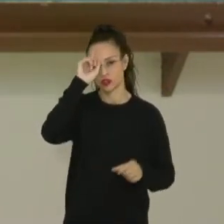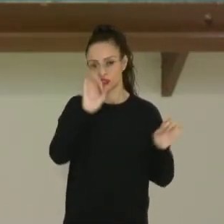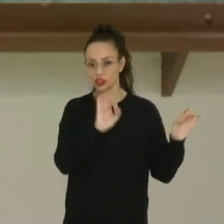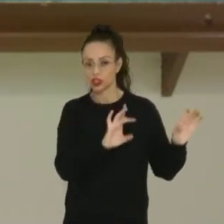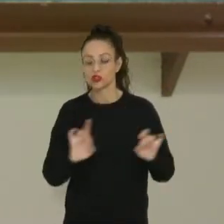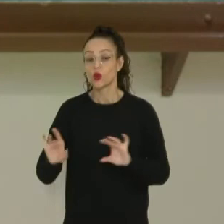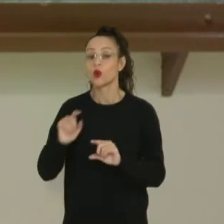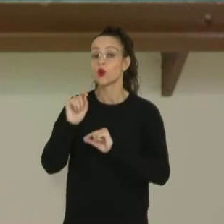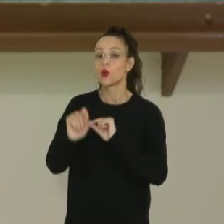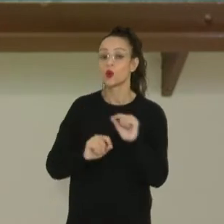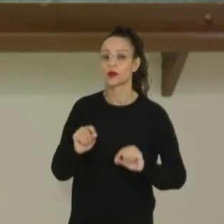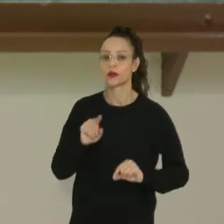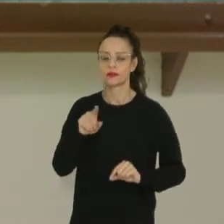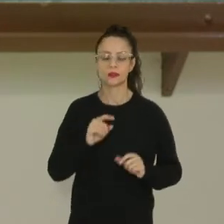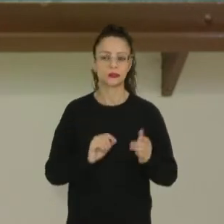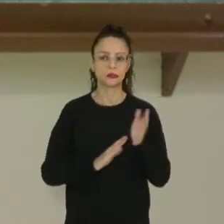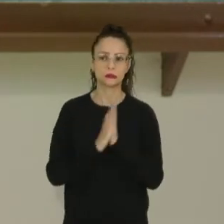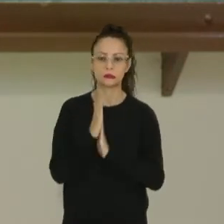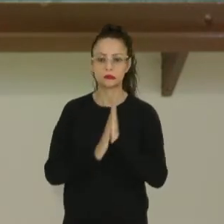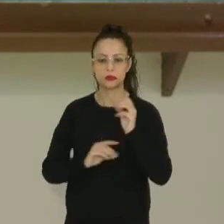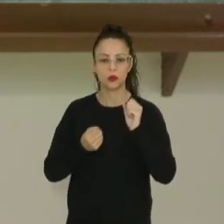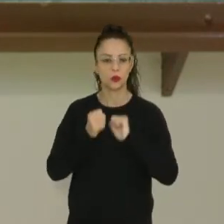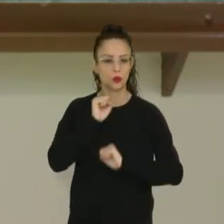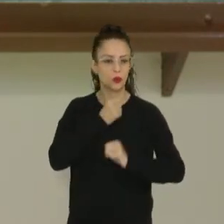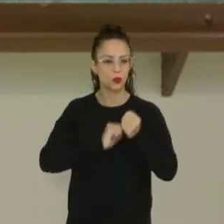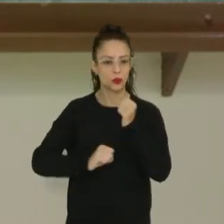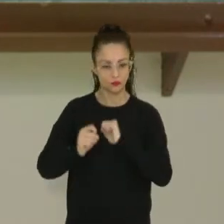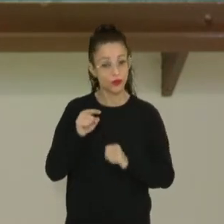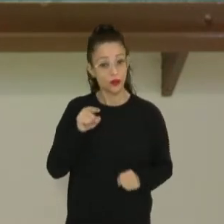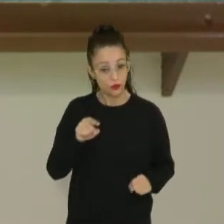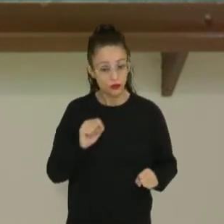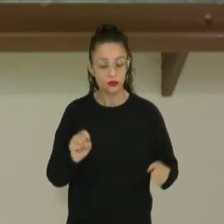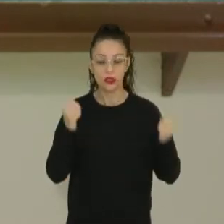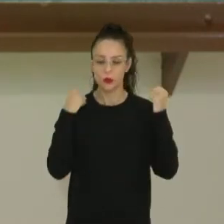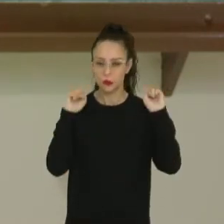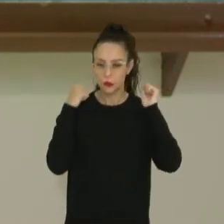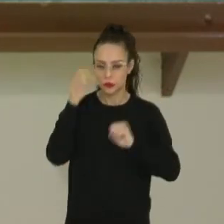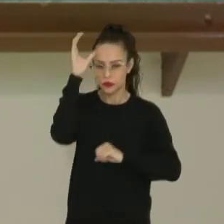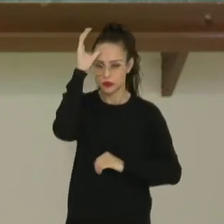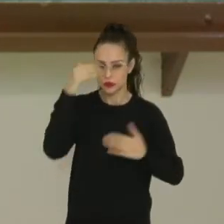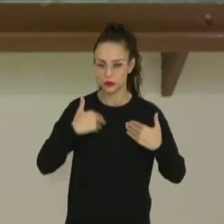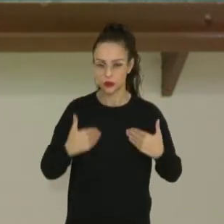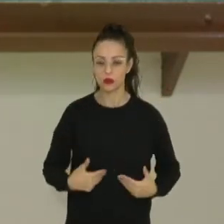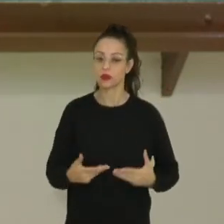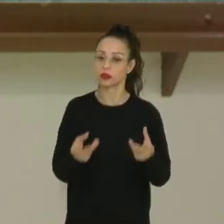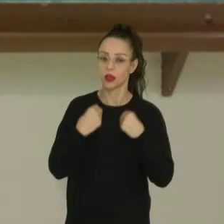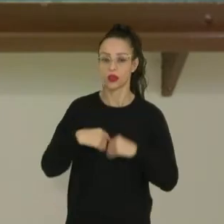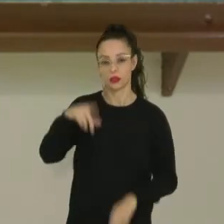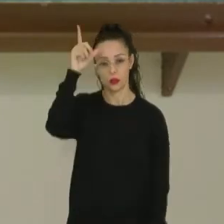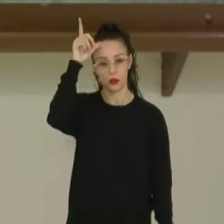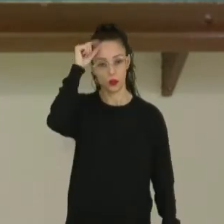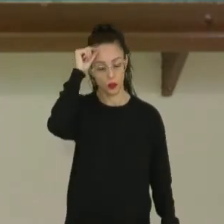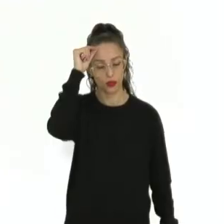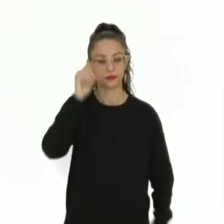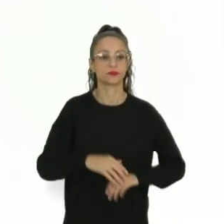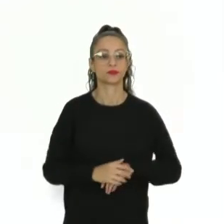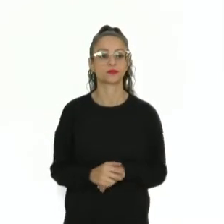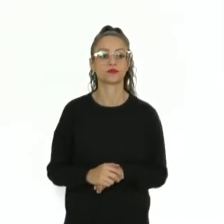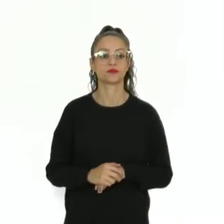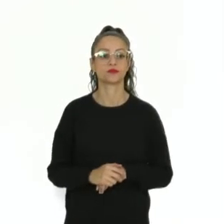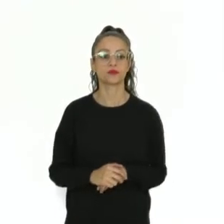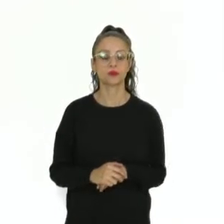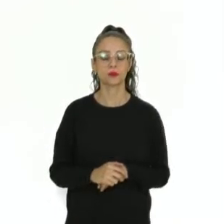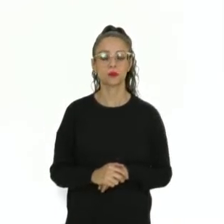mais apreensivo. Então quando você faz essa atividade, ela traz ali um alívio para essa tensão.